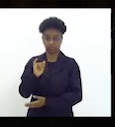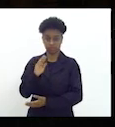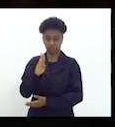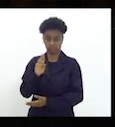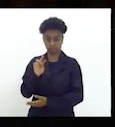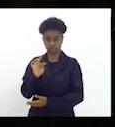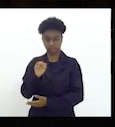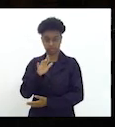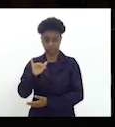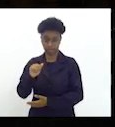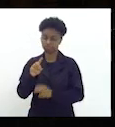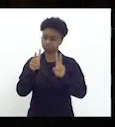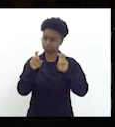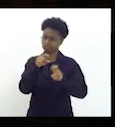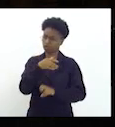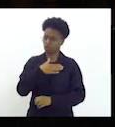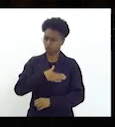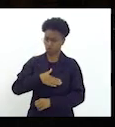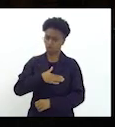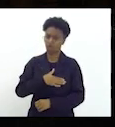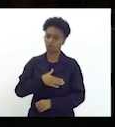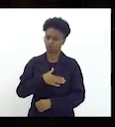Aprecia muito